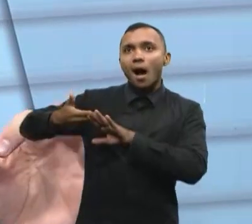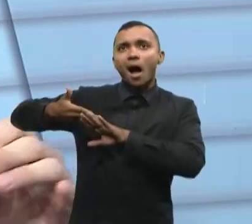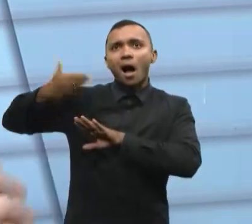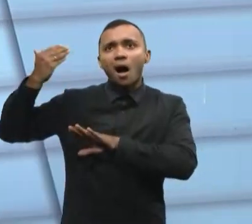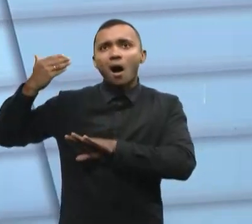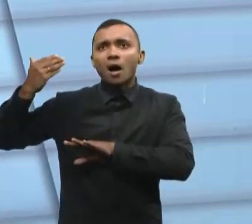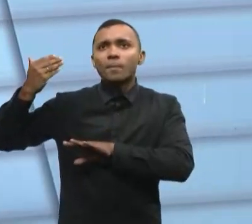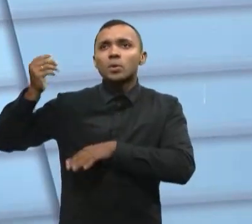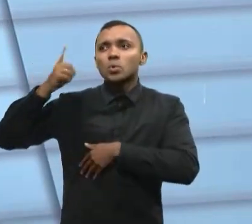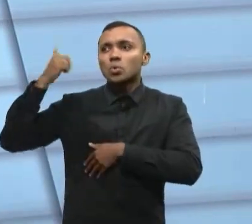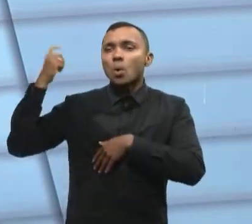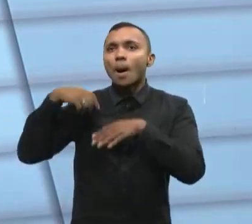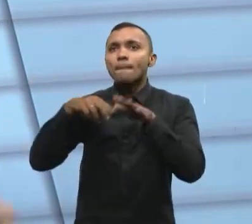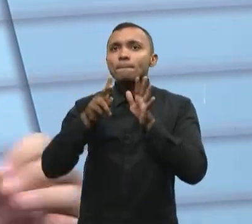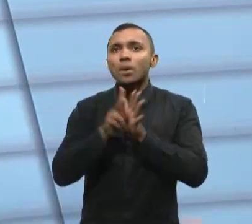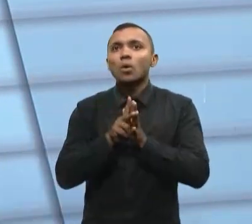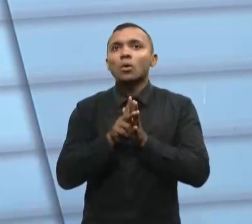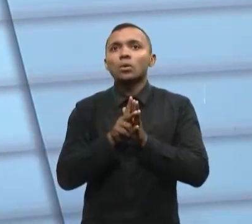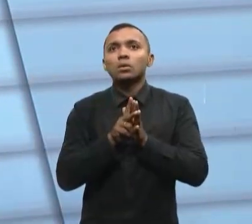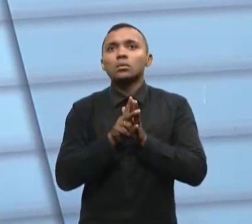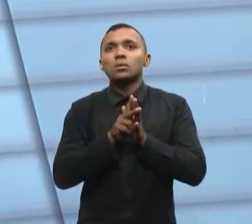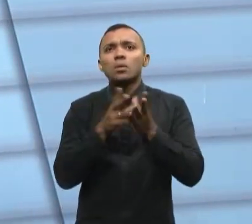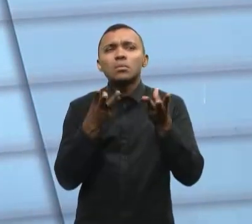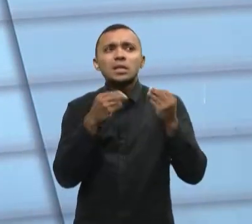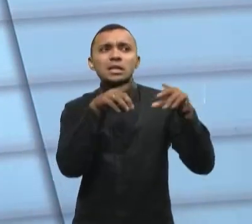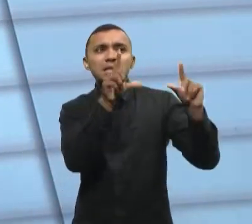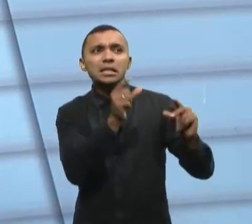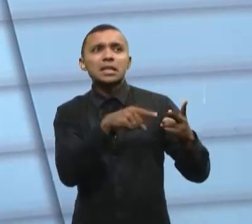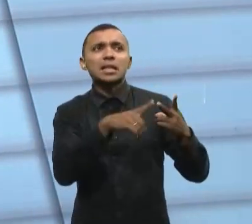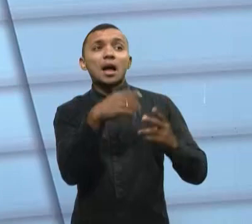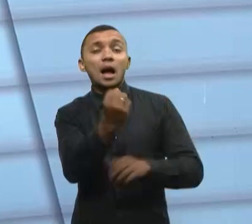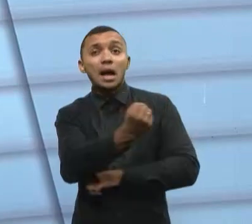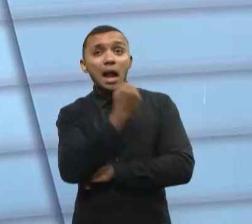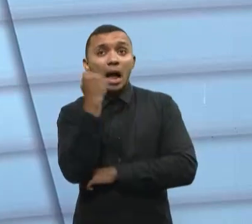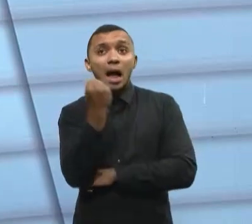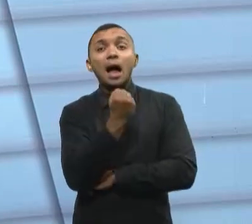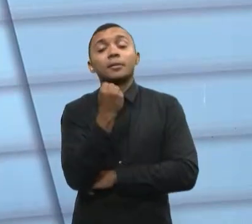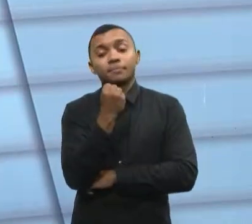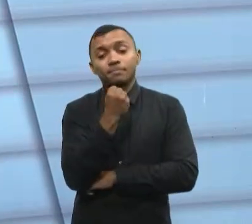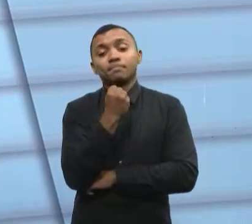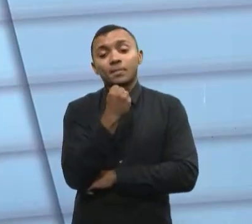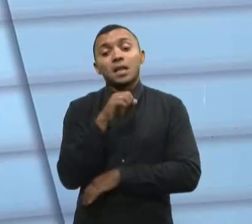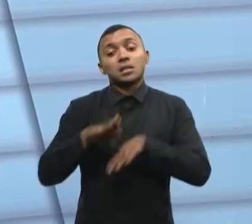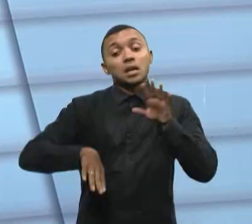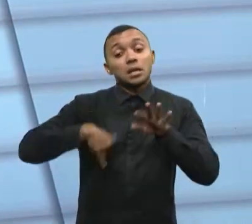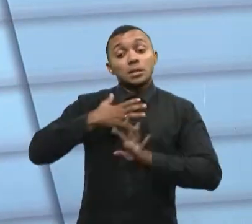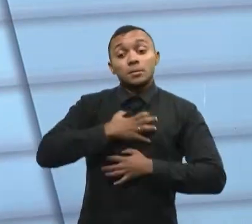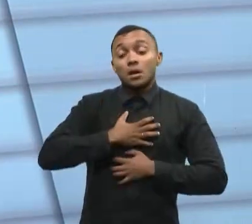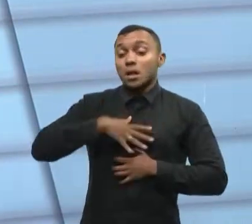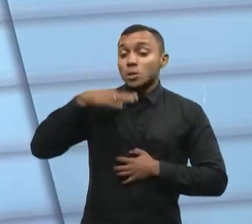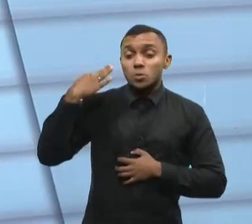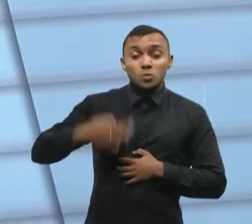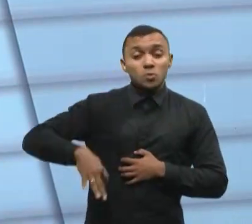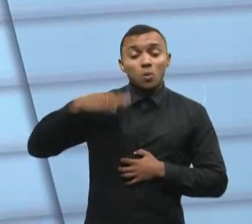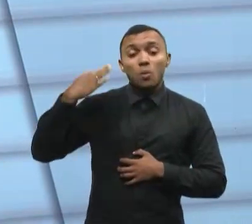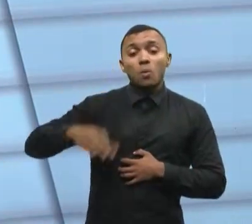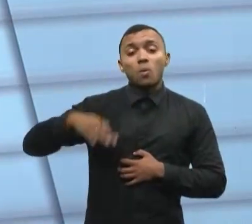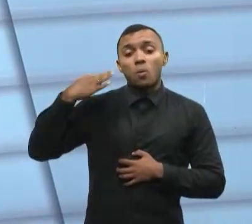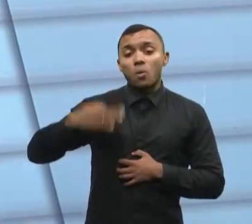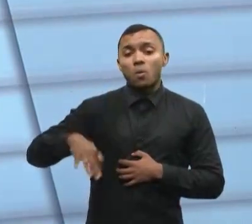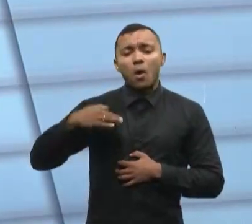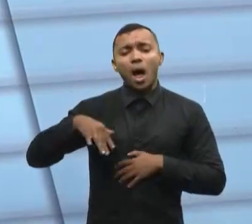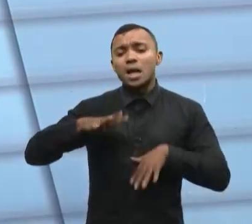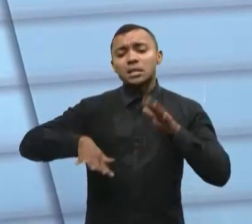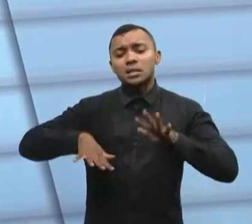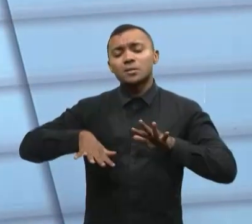som específico, numa frequência determinada, muito agudo, muito grave, que causa, às vezes, até dor. Eles até relatam que eu fico muito